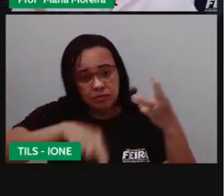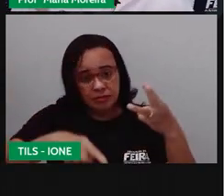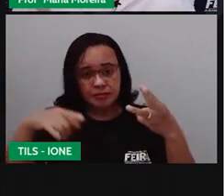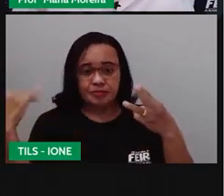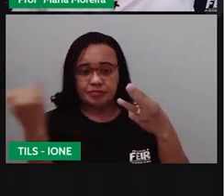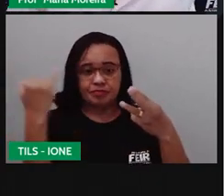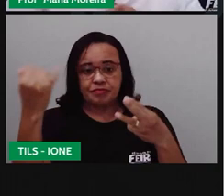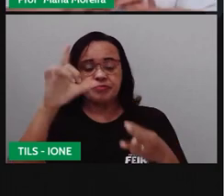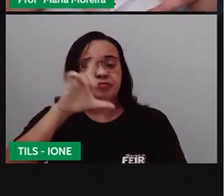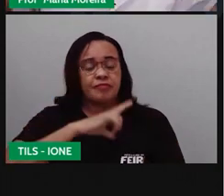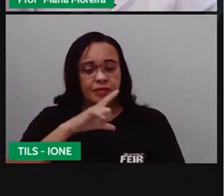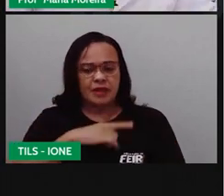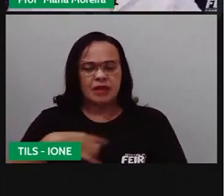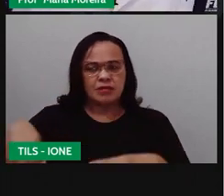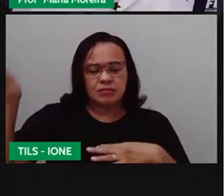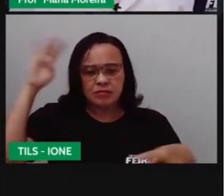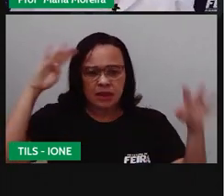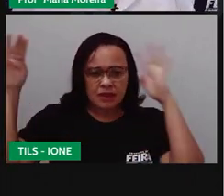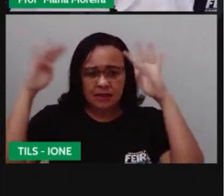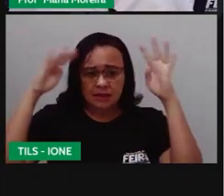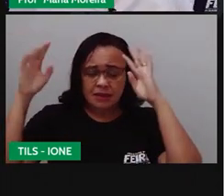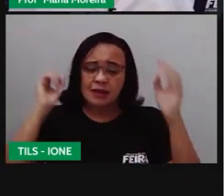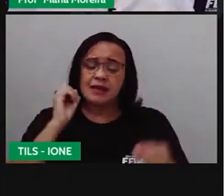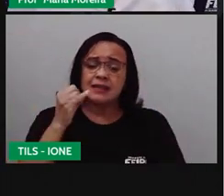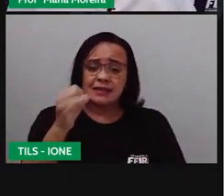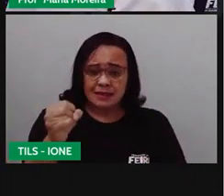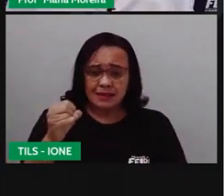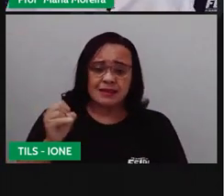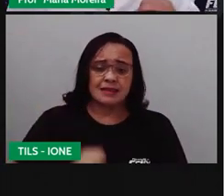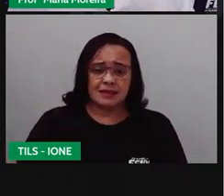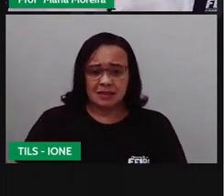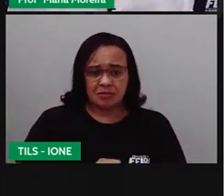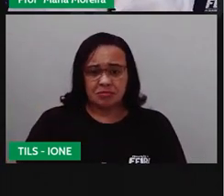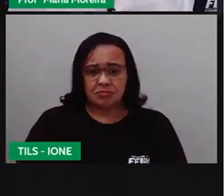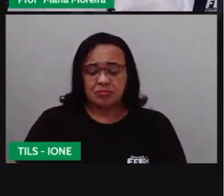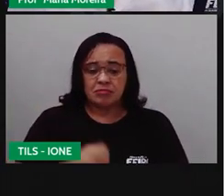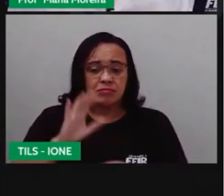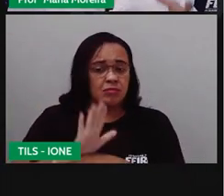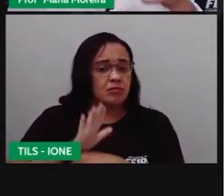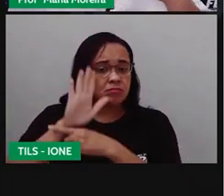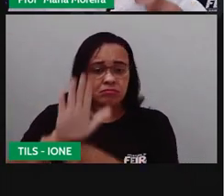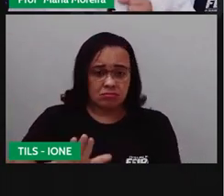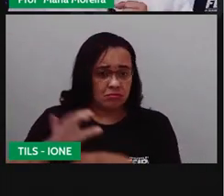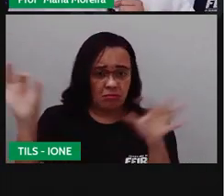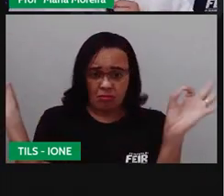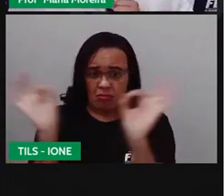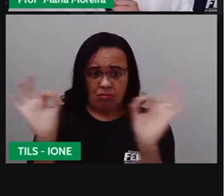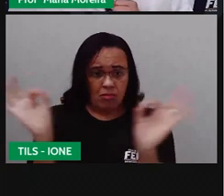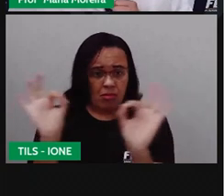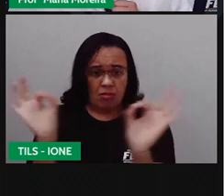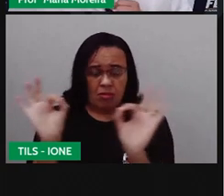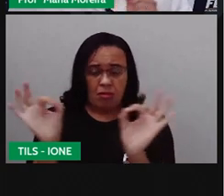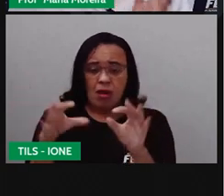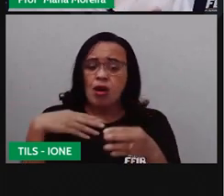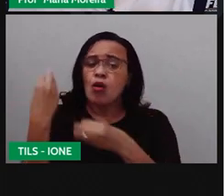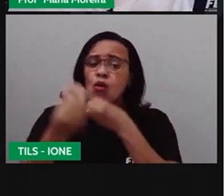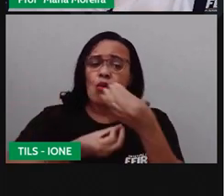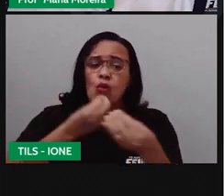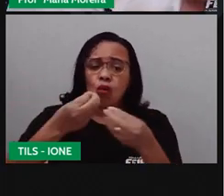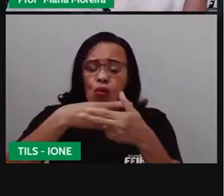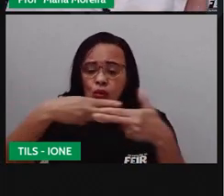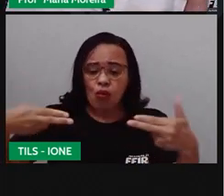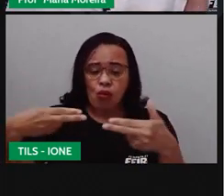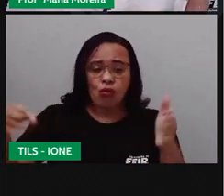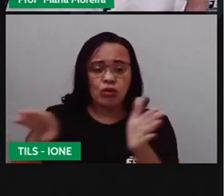vamos imaginar aqui, né? Se a gente não tivesse meio de transporte nenhum, como é que determinadas coisas iriam chegar à nossa casa? Por